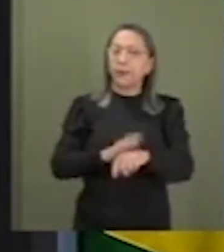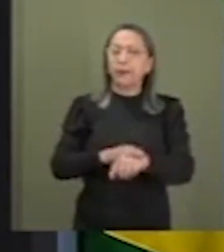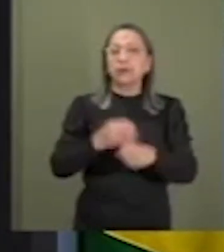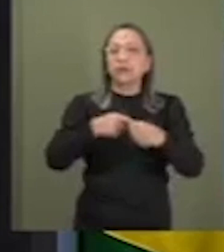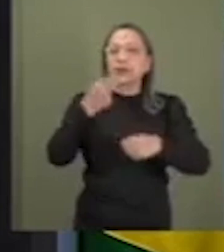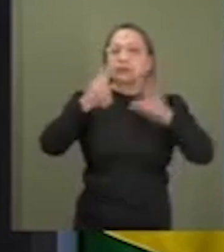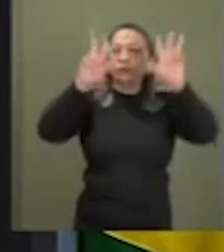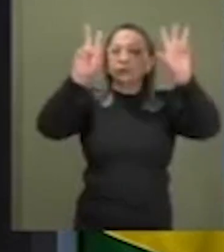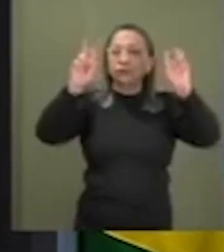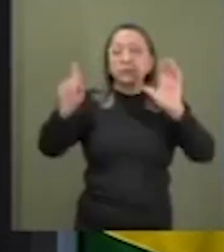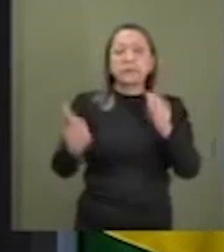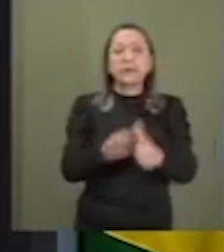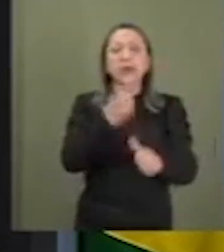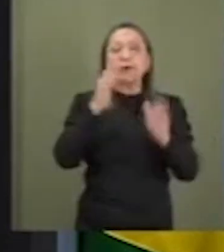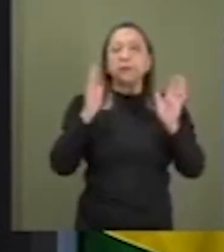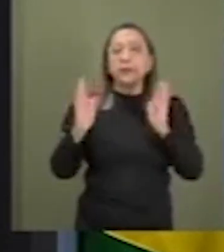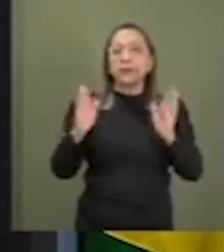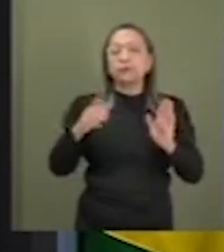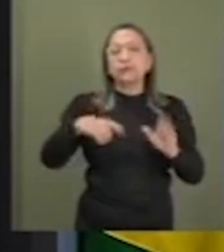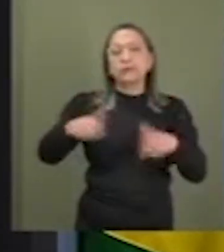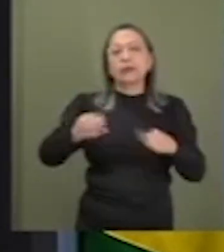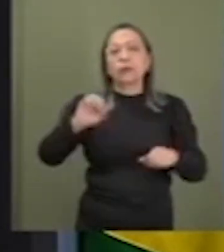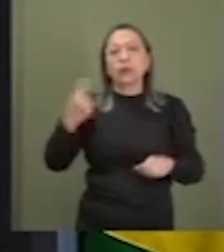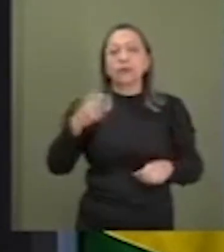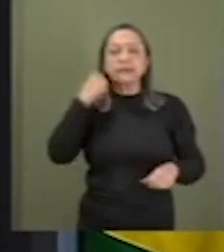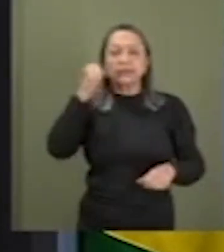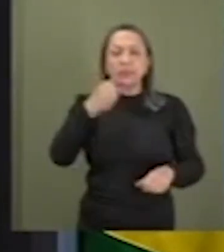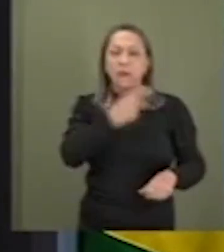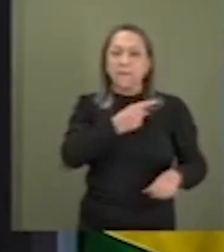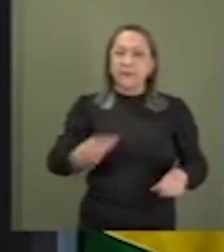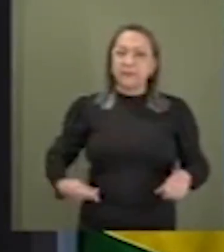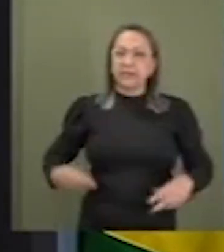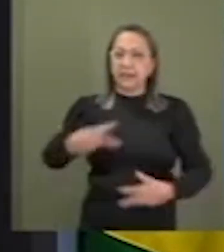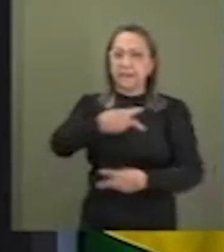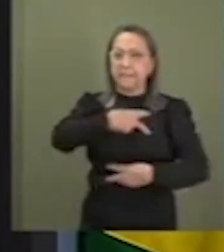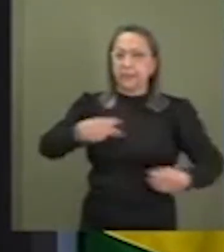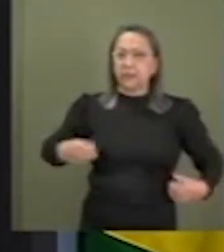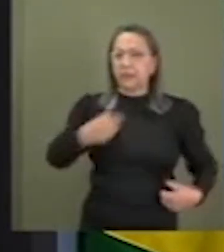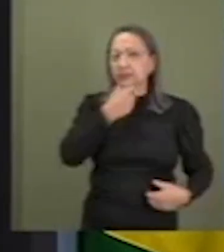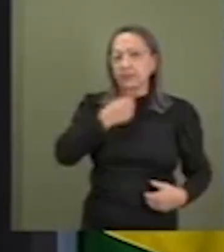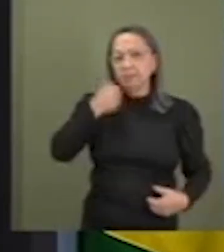os primeiros dias de trabalho do ex-senador, presidente da Petrobras, senador Jean Paul Prats.